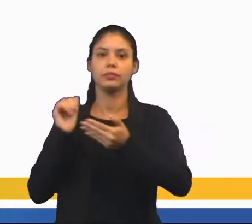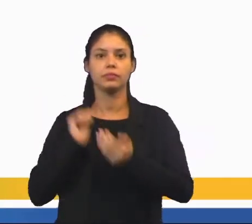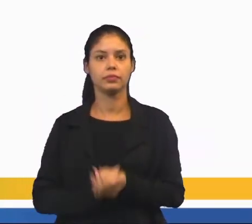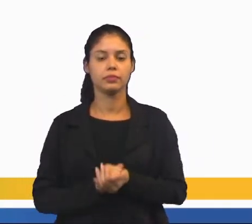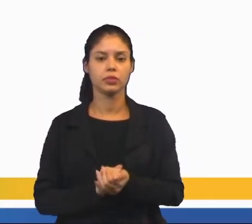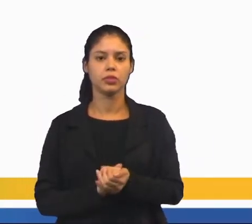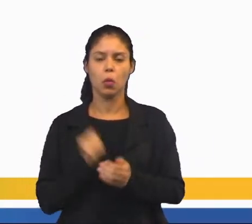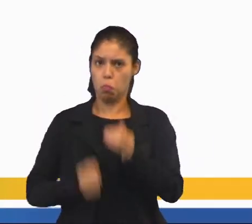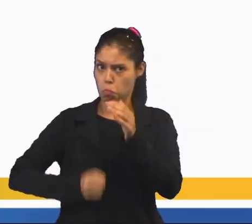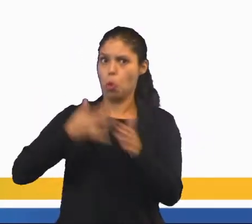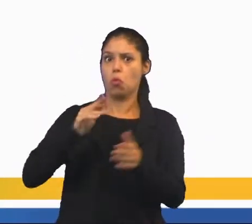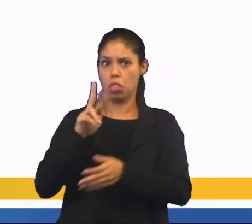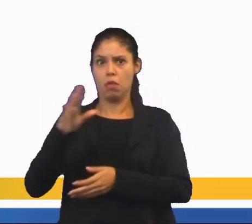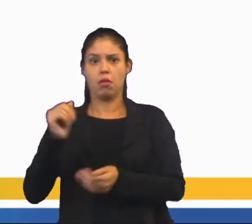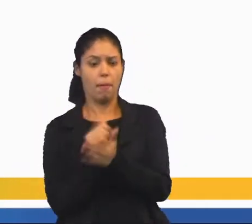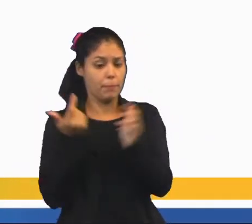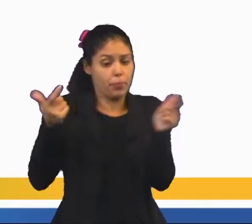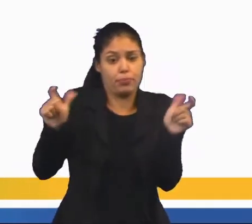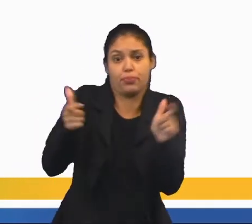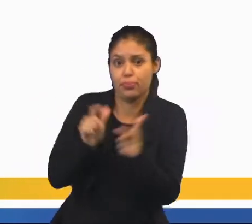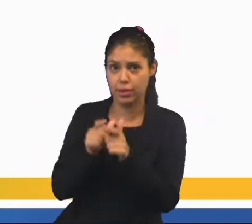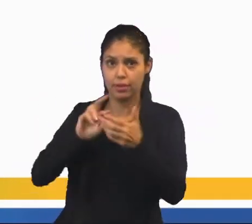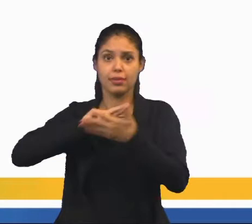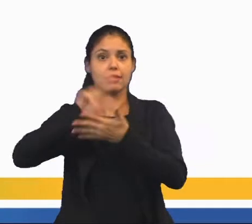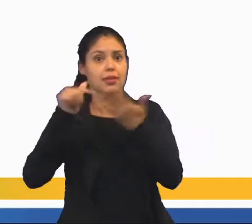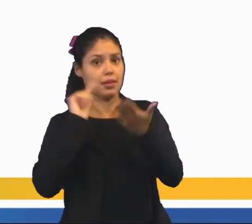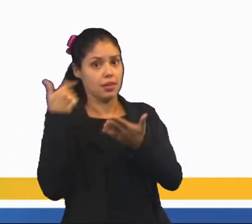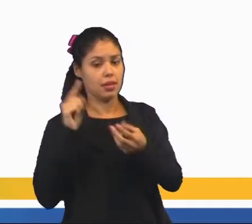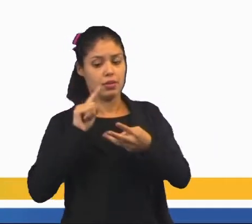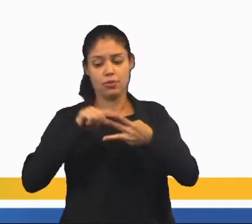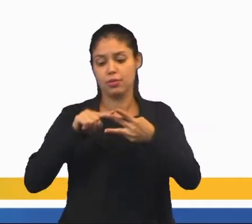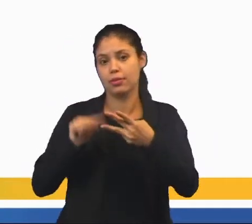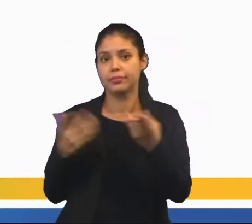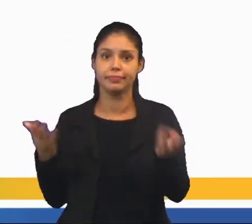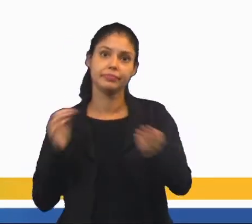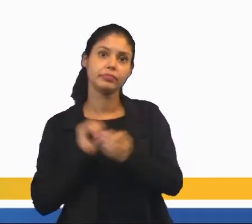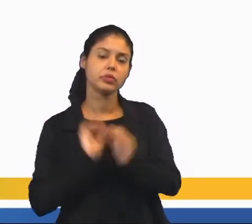processados, ultraprocessados, minimamente processados e in natura.